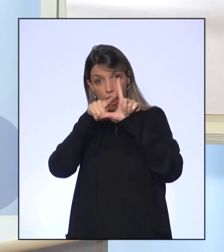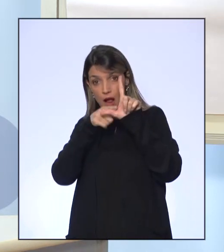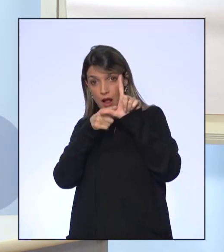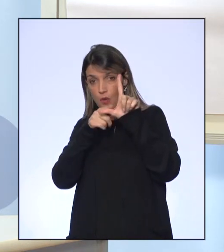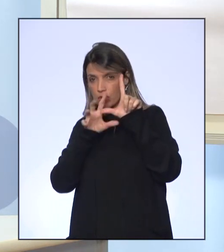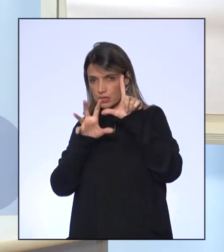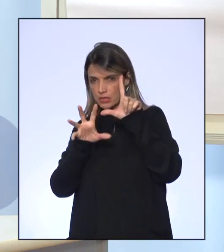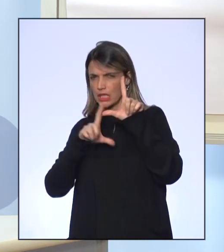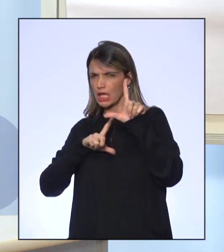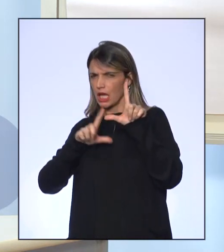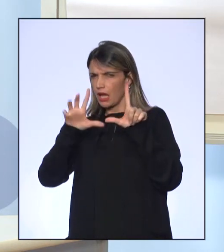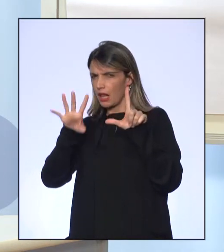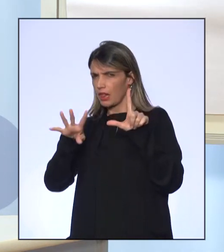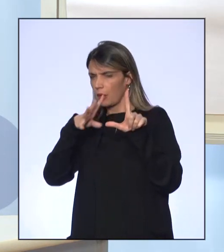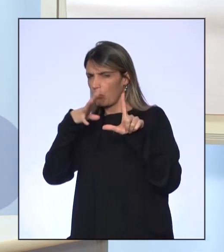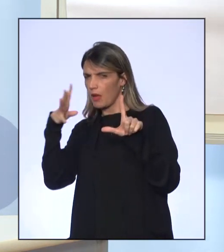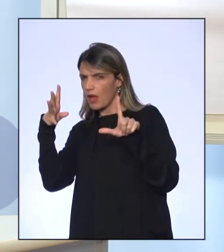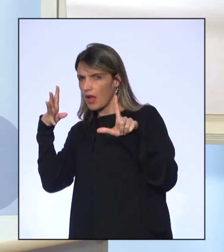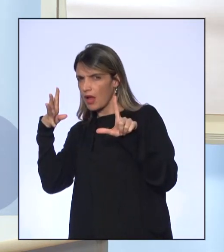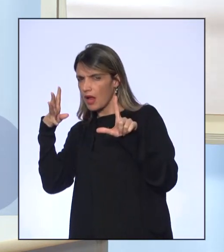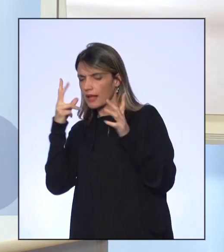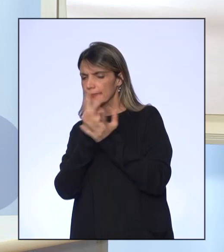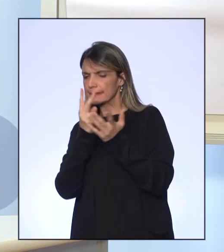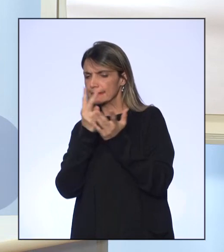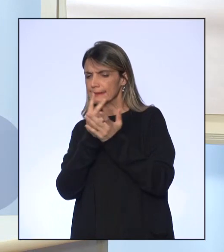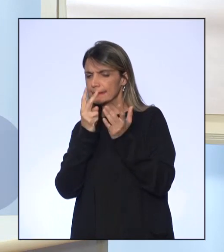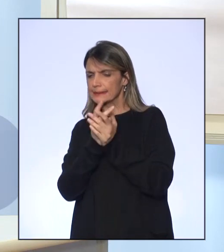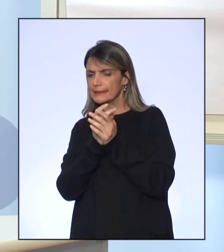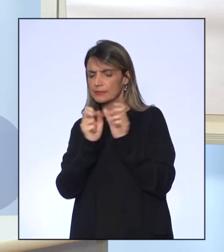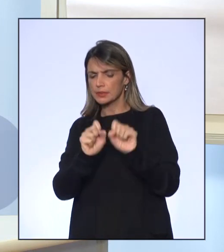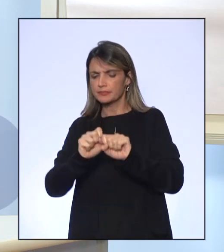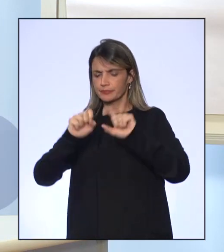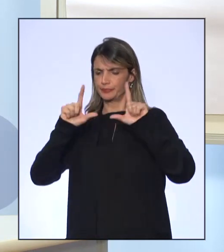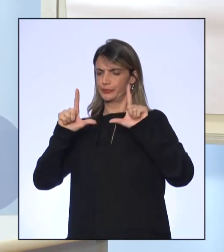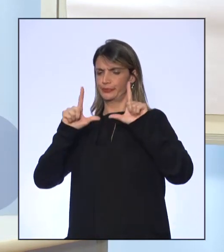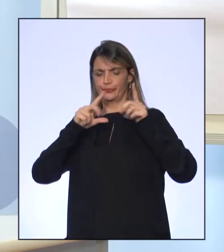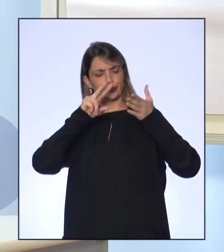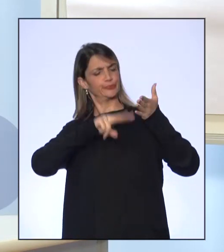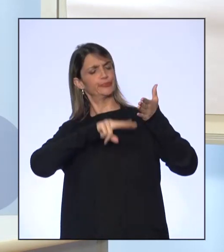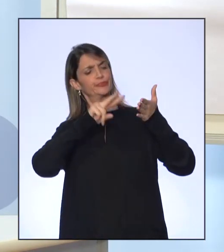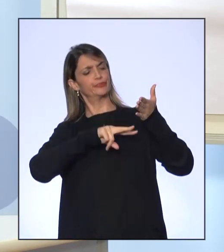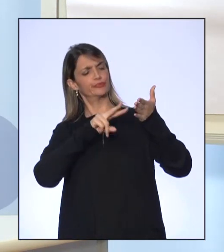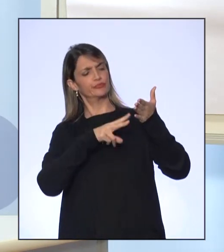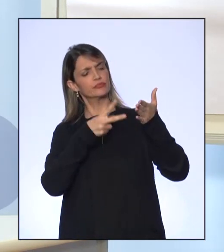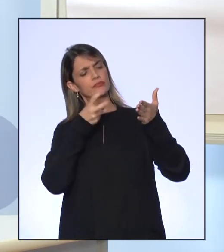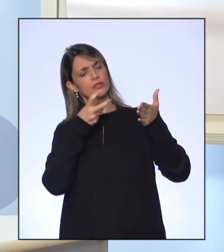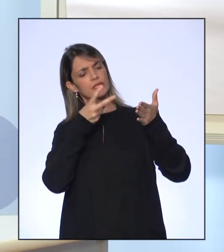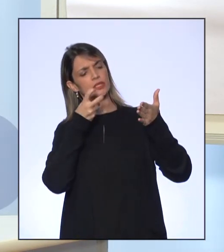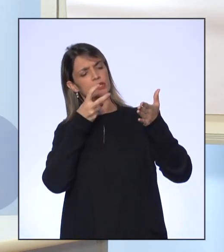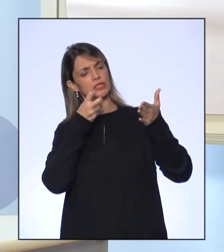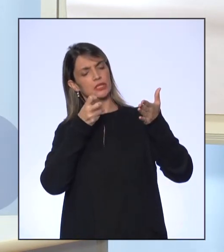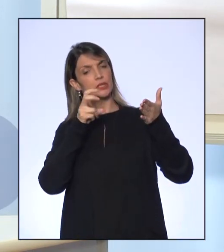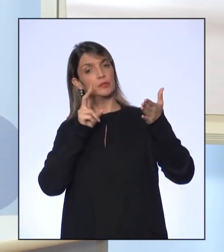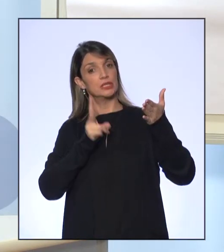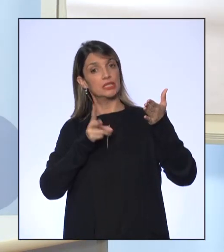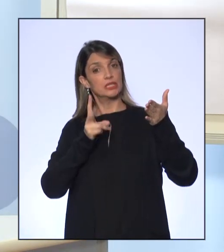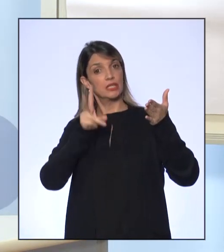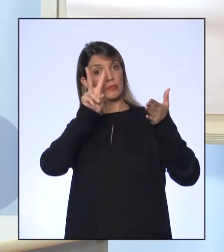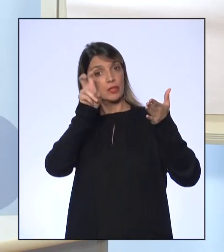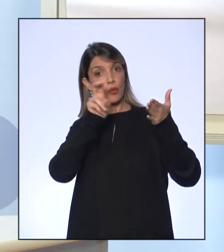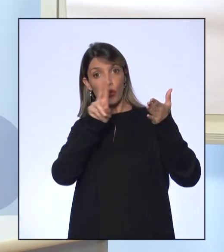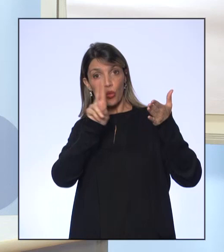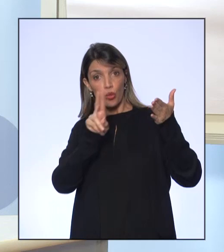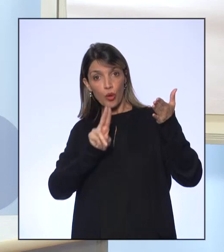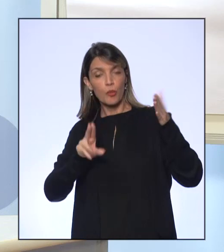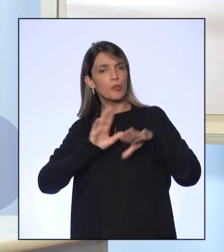essa tabela em mente coloca essa tabela sempre visível para vocês identifique sempre esses termos para a gente